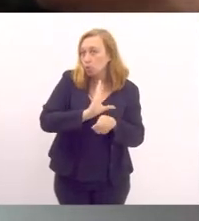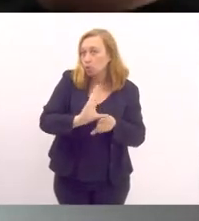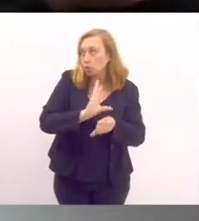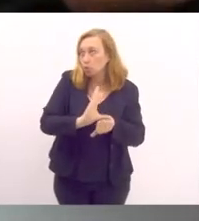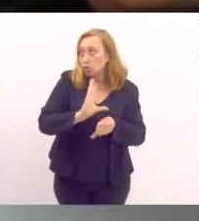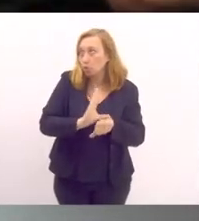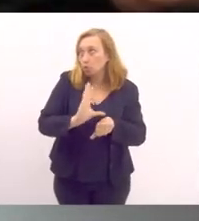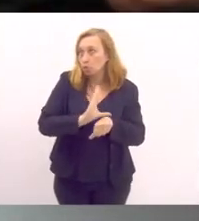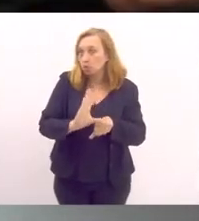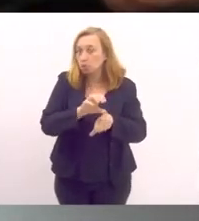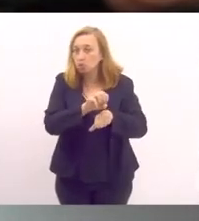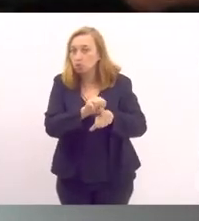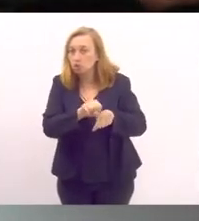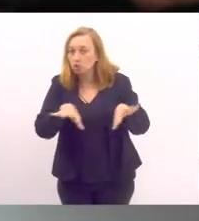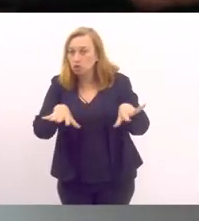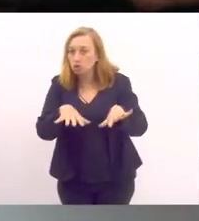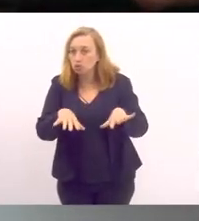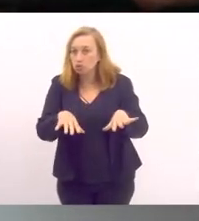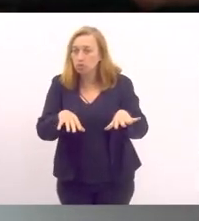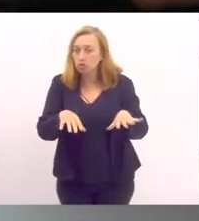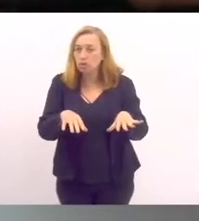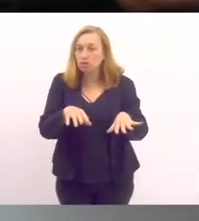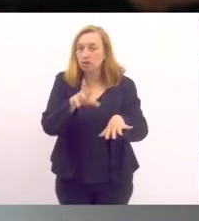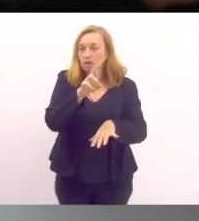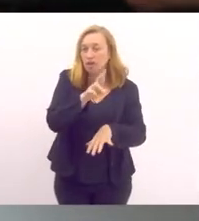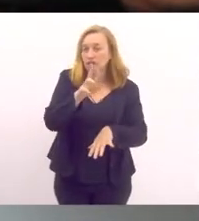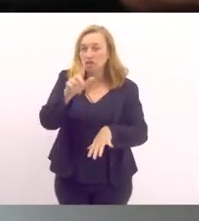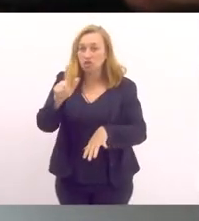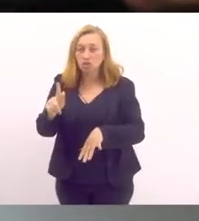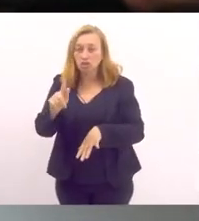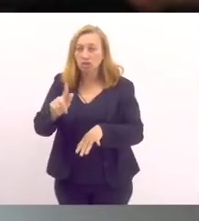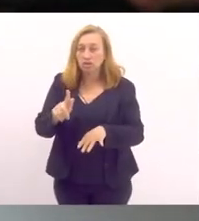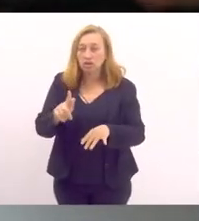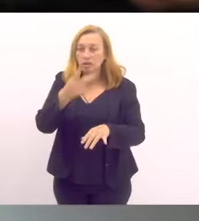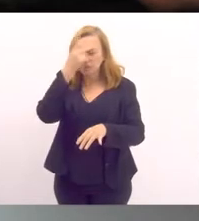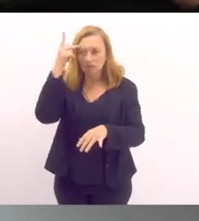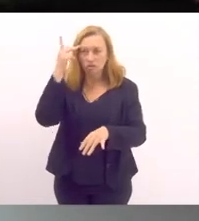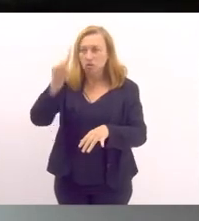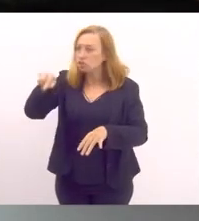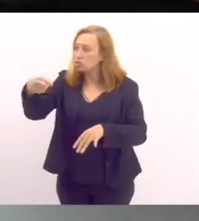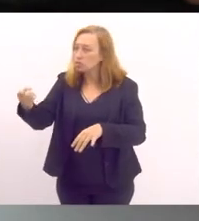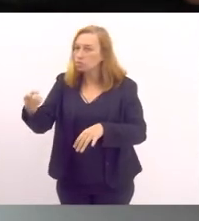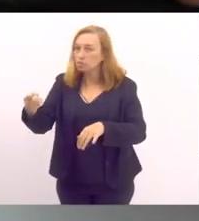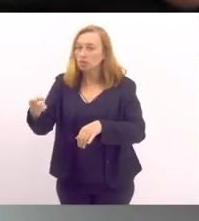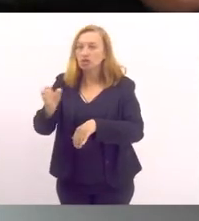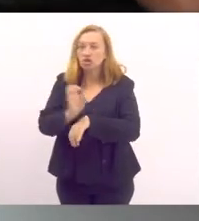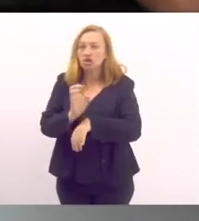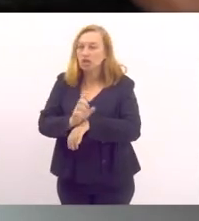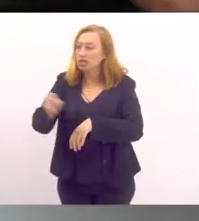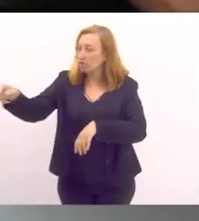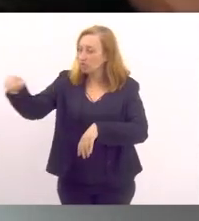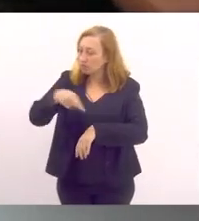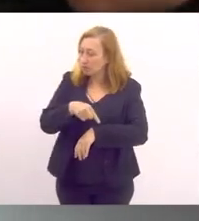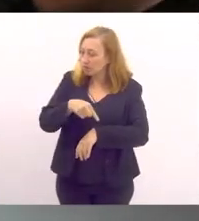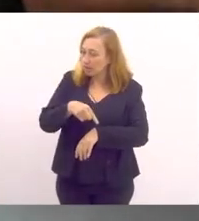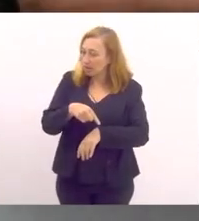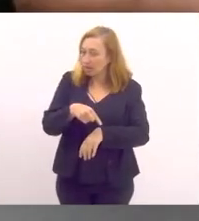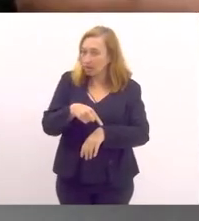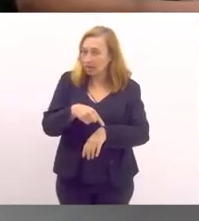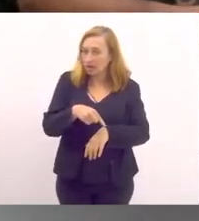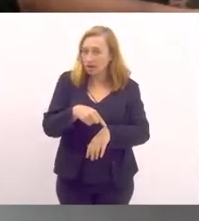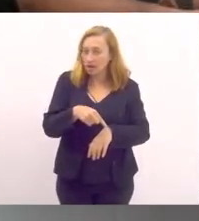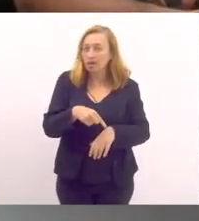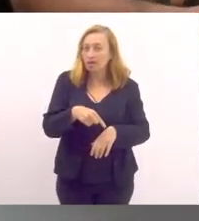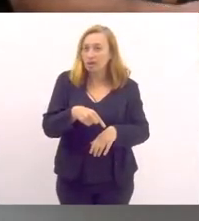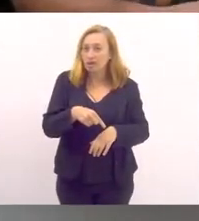online, distribui o cadastro regional RJ para moradores de outros estados virem guiar no Rio de Janeiro, tirando o trabalho dos